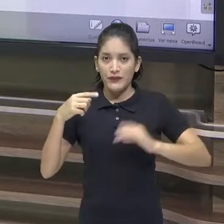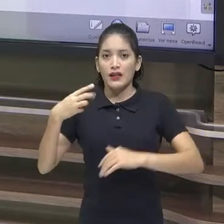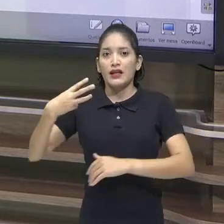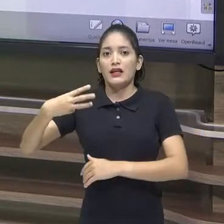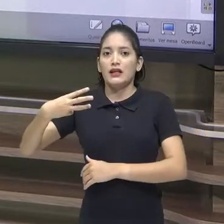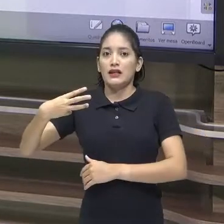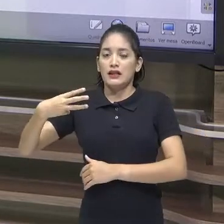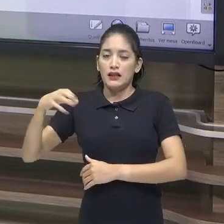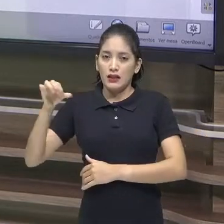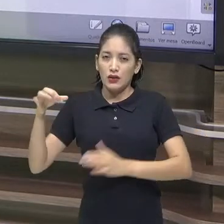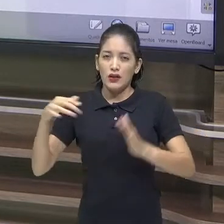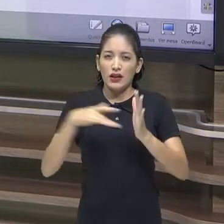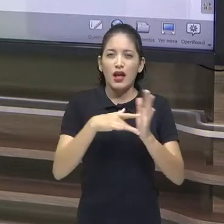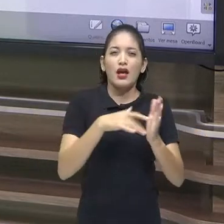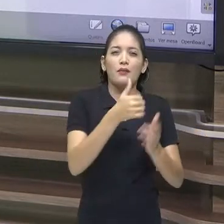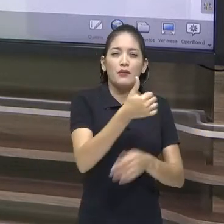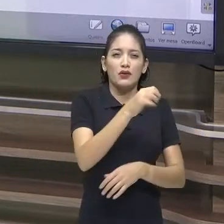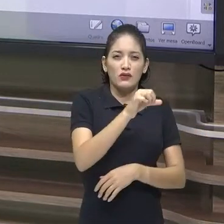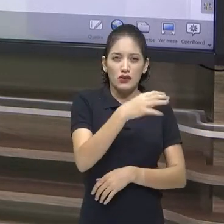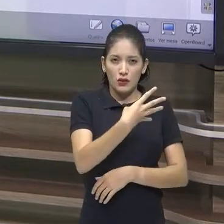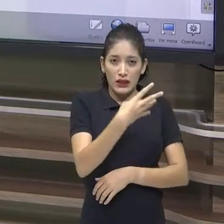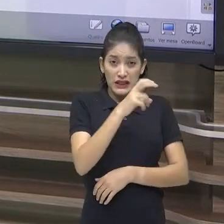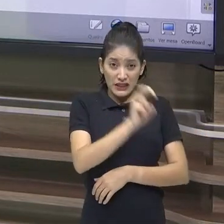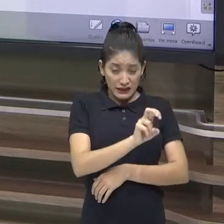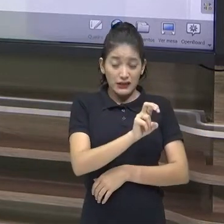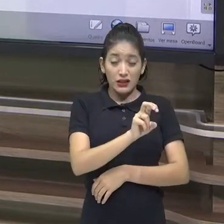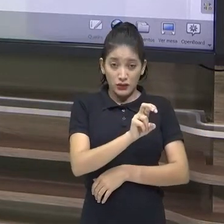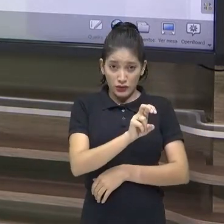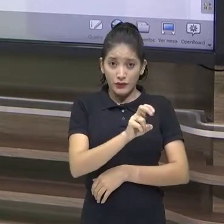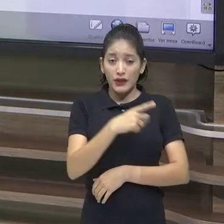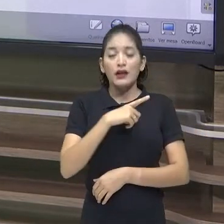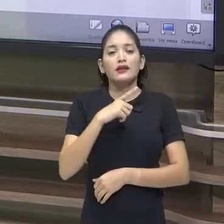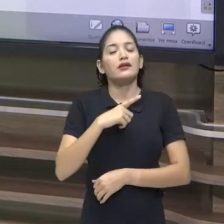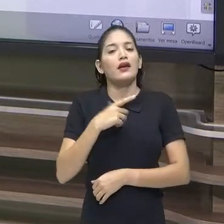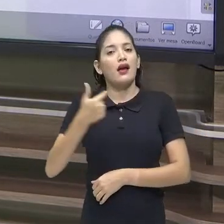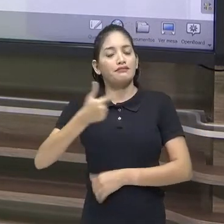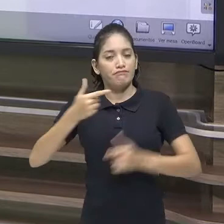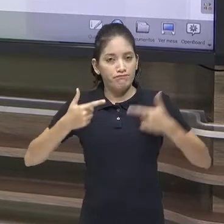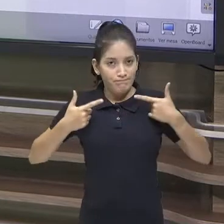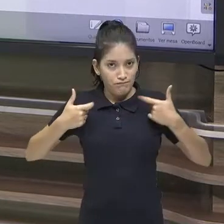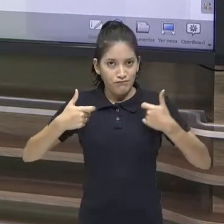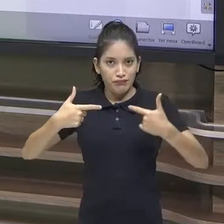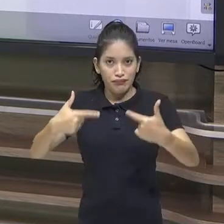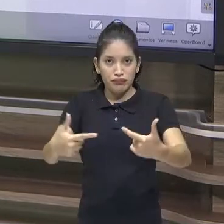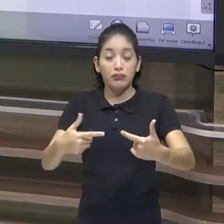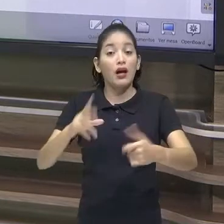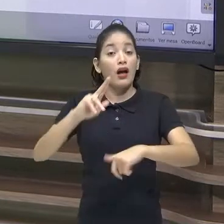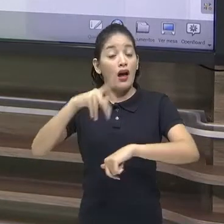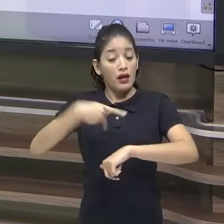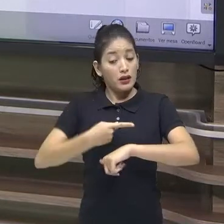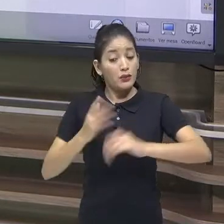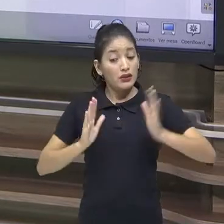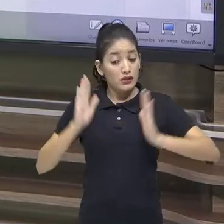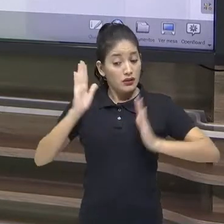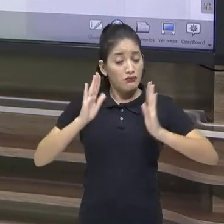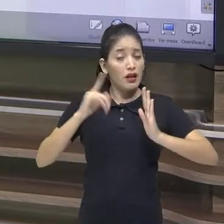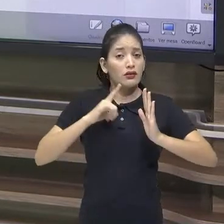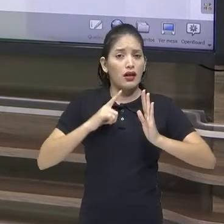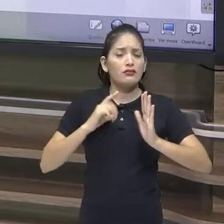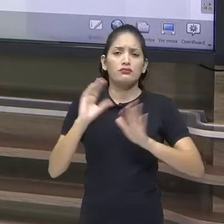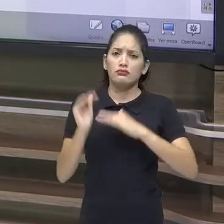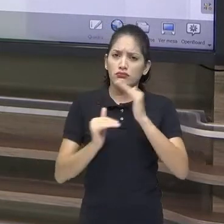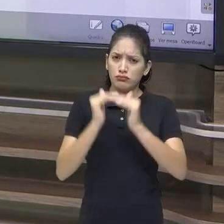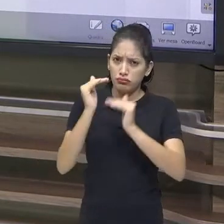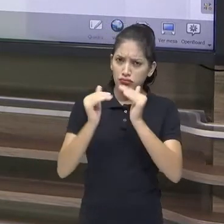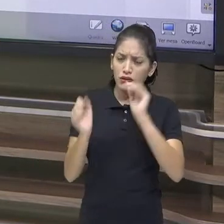39 a 1945, onde a gente tem a Segunda Guerra Mundial. Após esse período, aí, a gente tem o desenvolvimento,